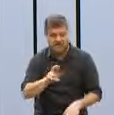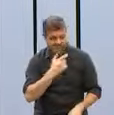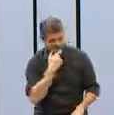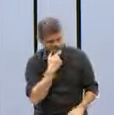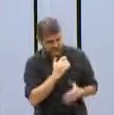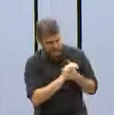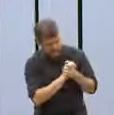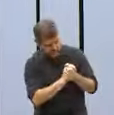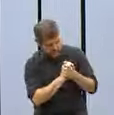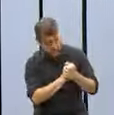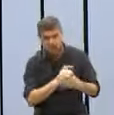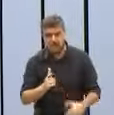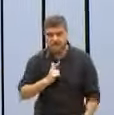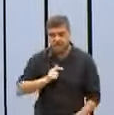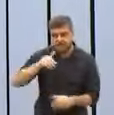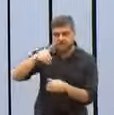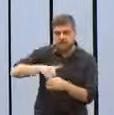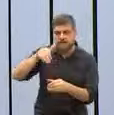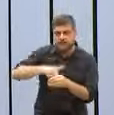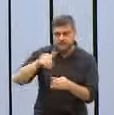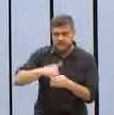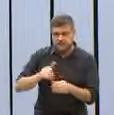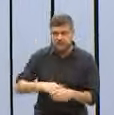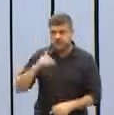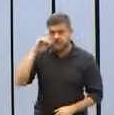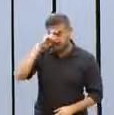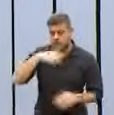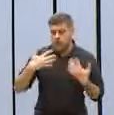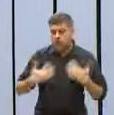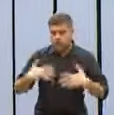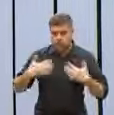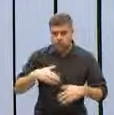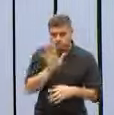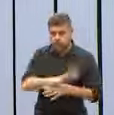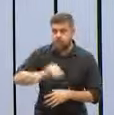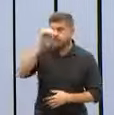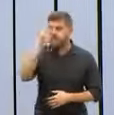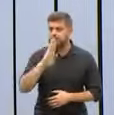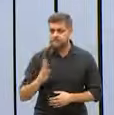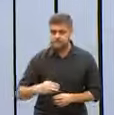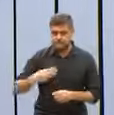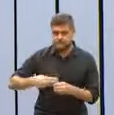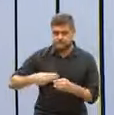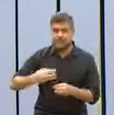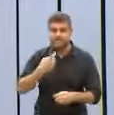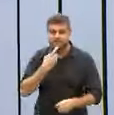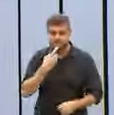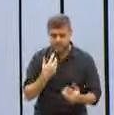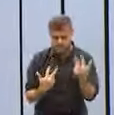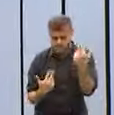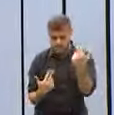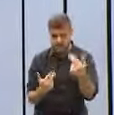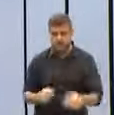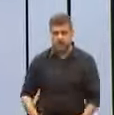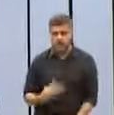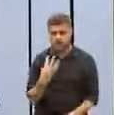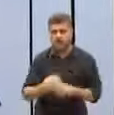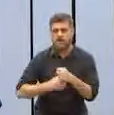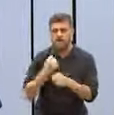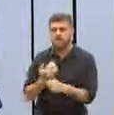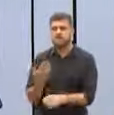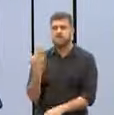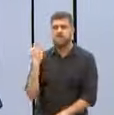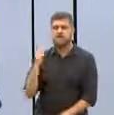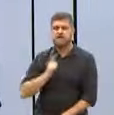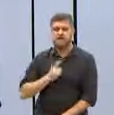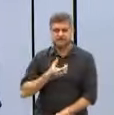Renê. Como você falou, foi um pleito sui generis, pelo Brasil inteiro e em Campinas também. Há 4 anos atrás, nós tivemos um